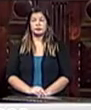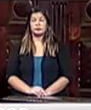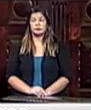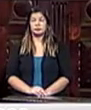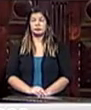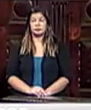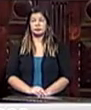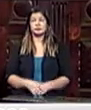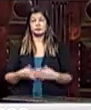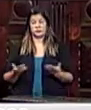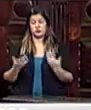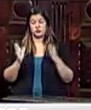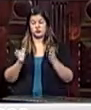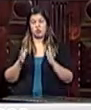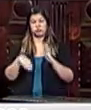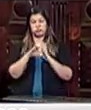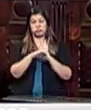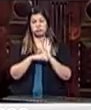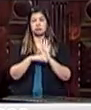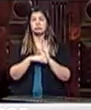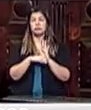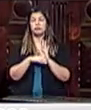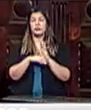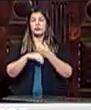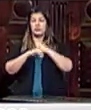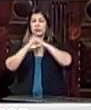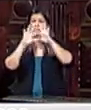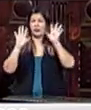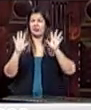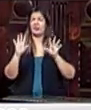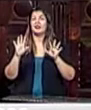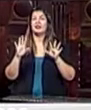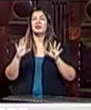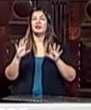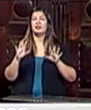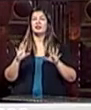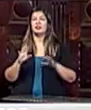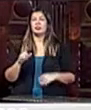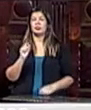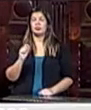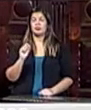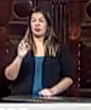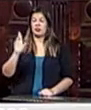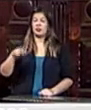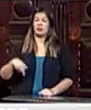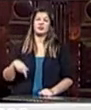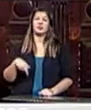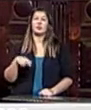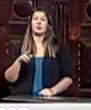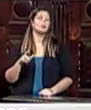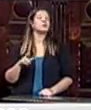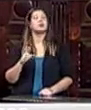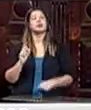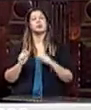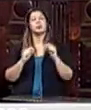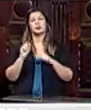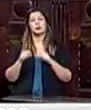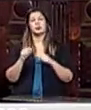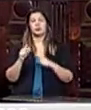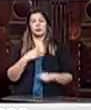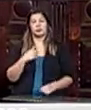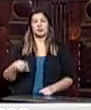Promulgada a Constituição, foi ficando evidente a razão pela qual